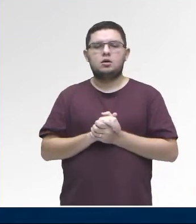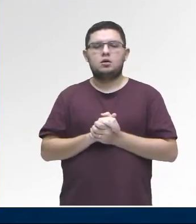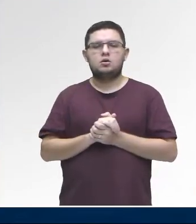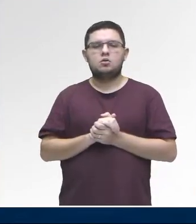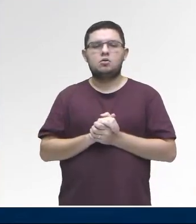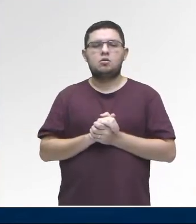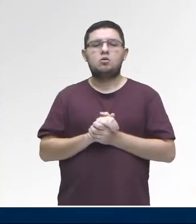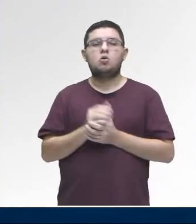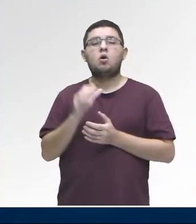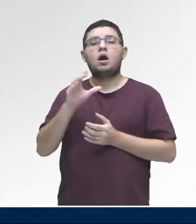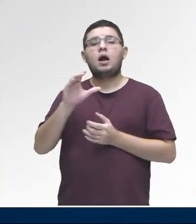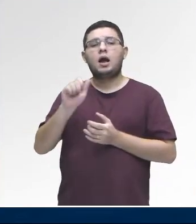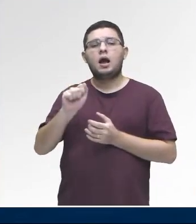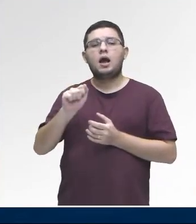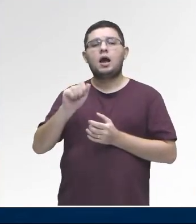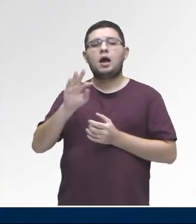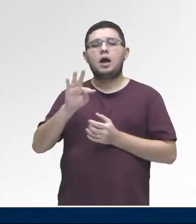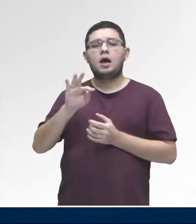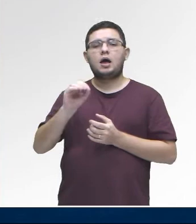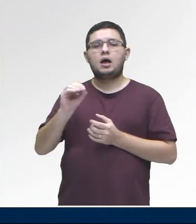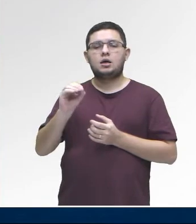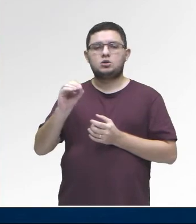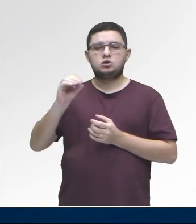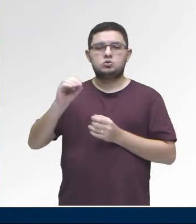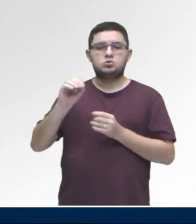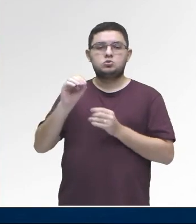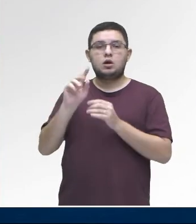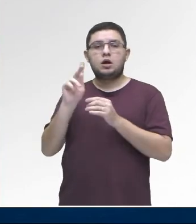Um cátio H+, ou